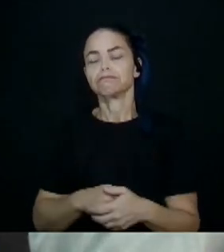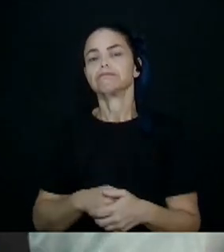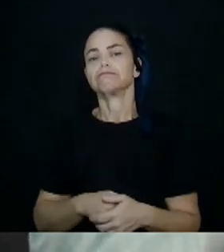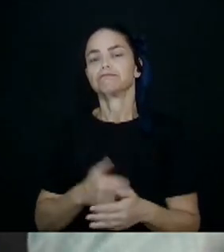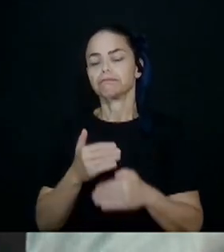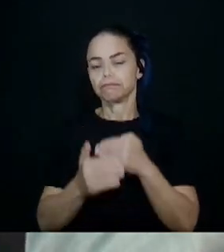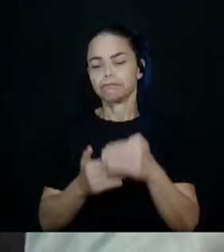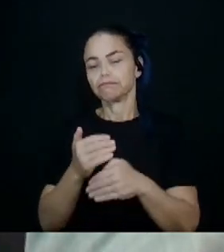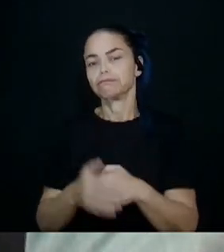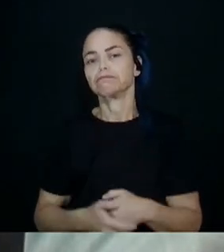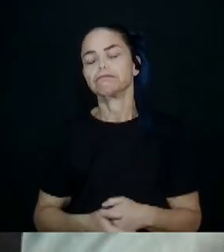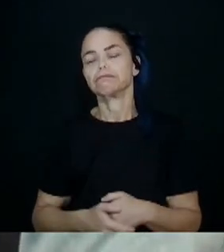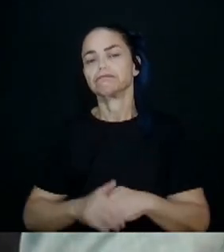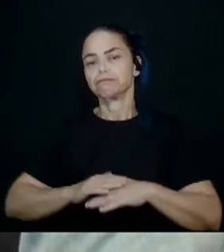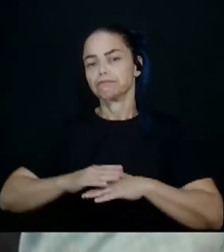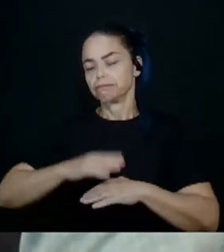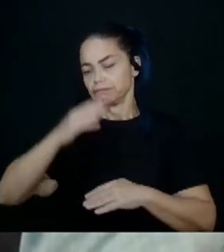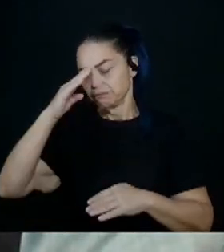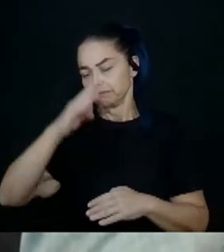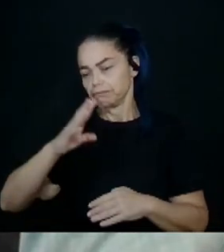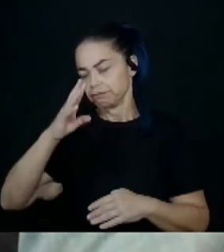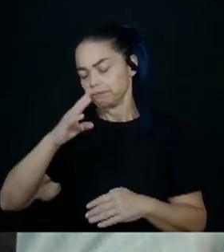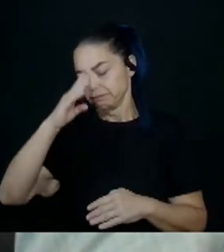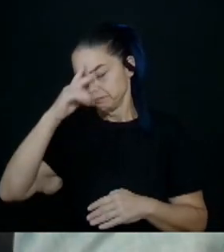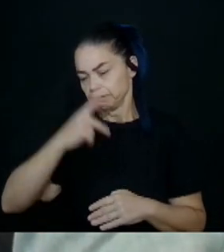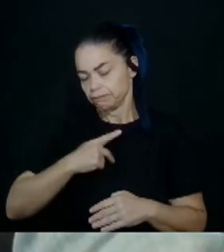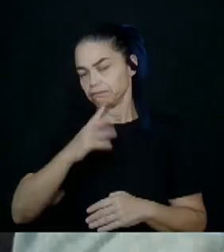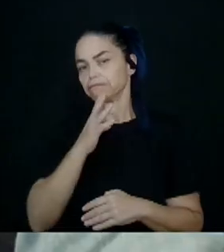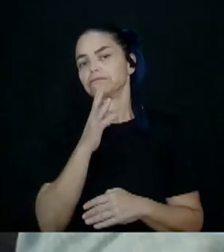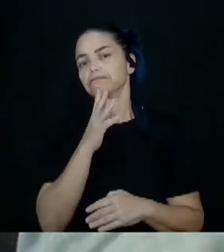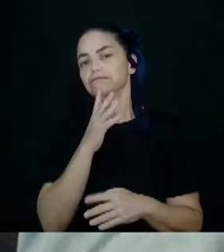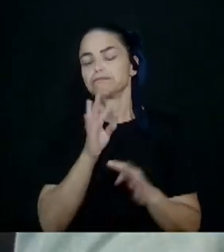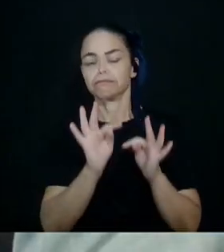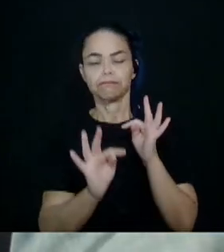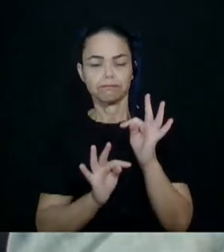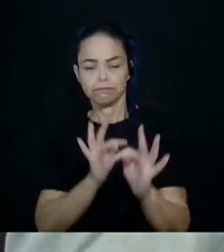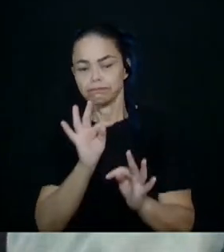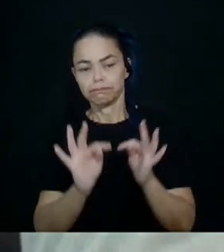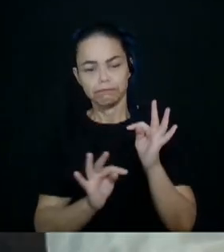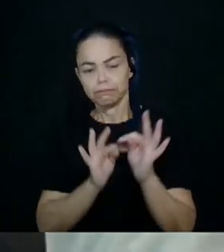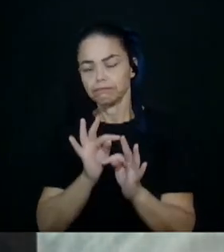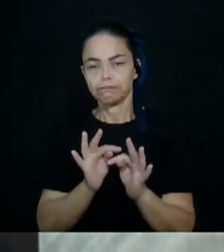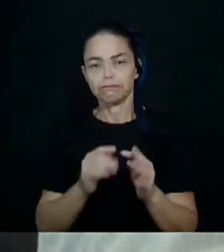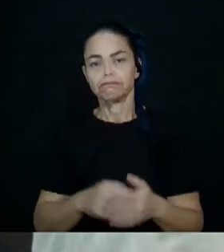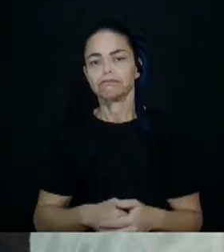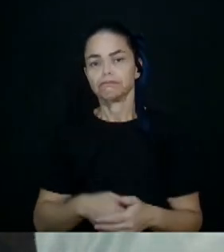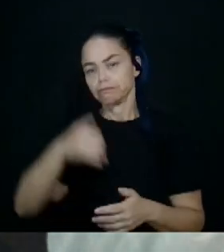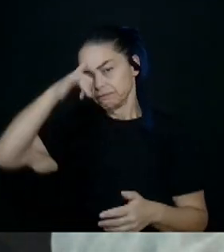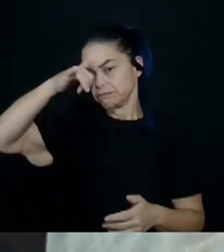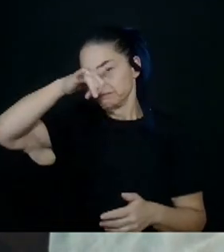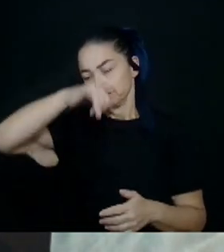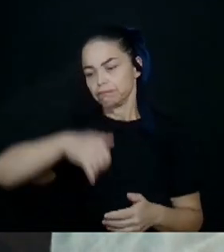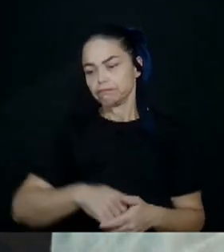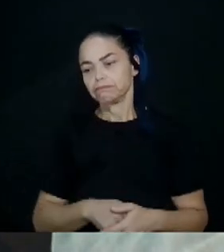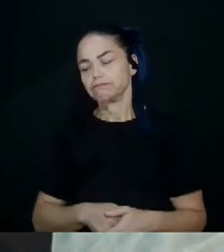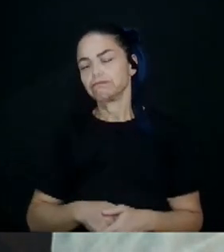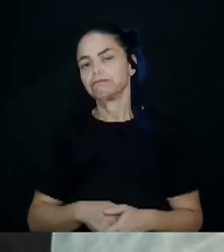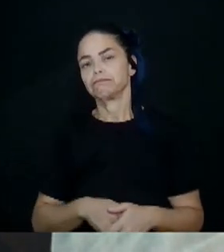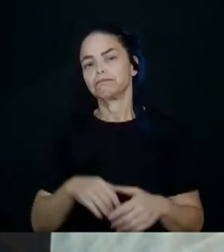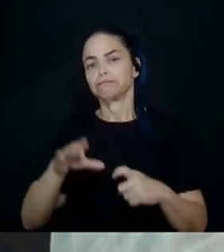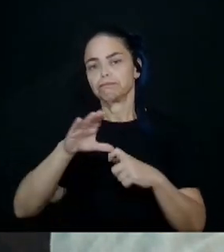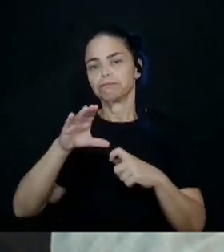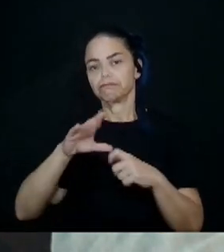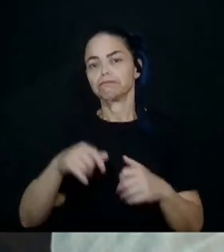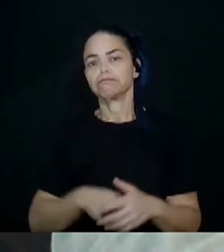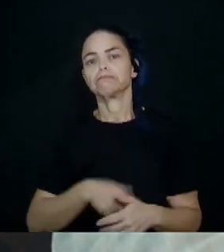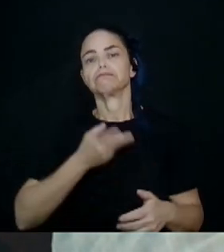Tanto processo de autoconhecimento, por terapia, como preventivo. E chega na clínica pra gente